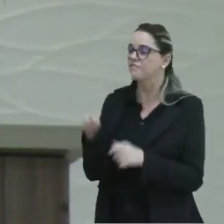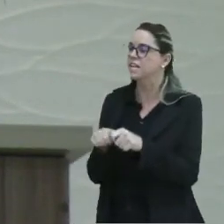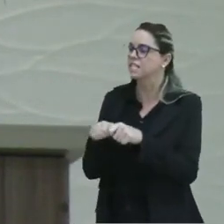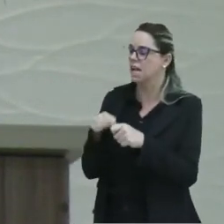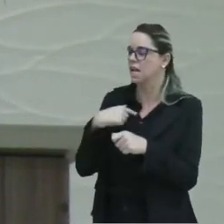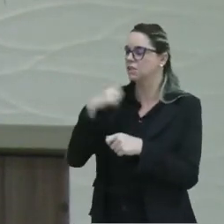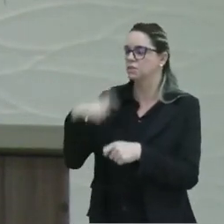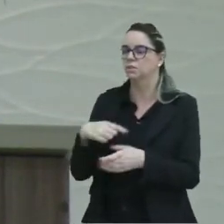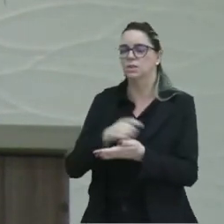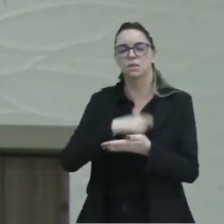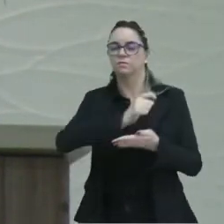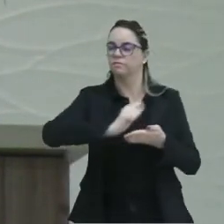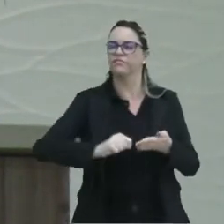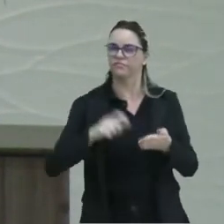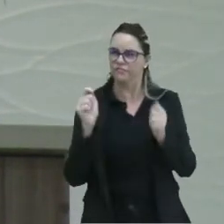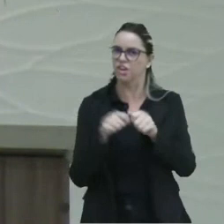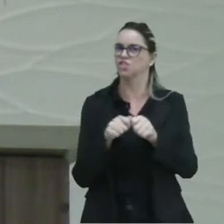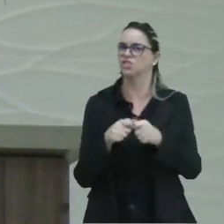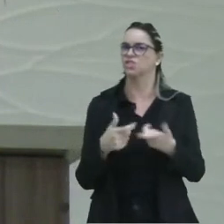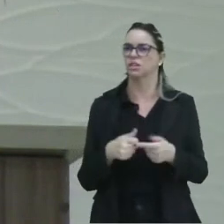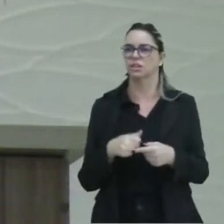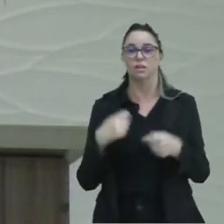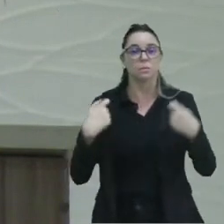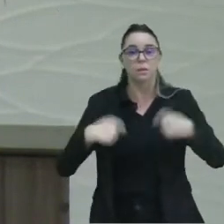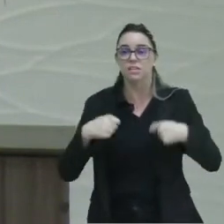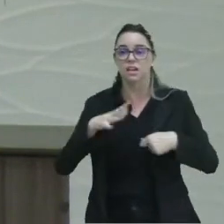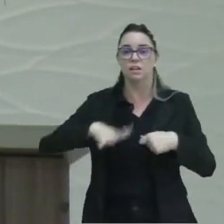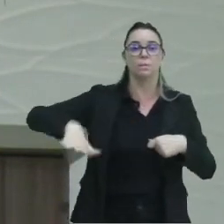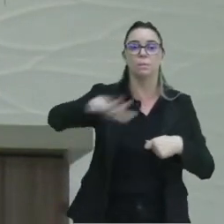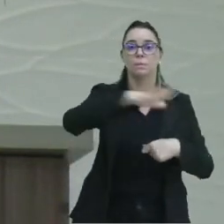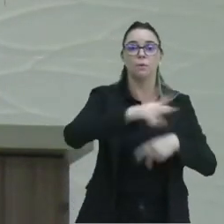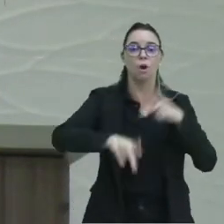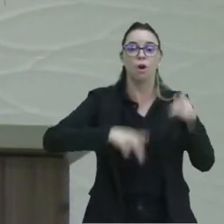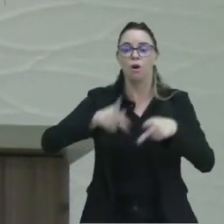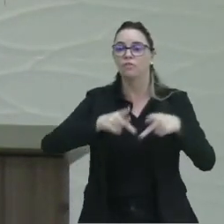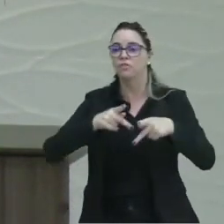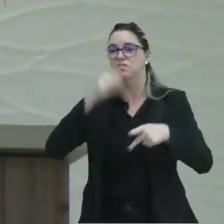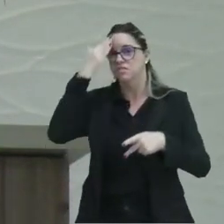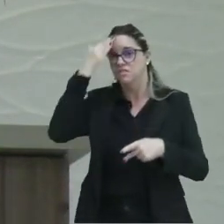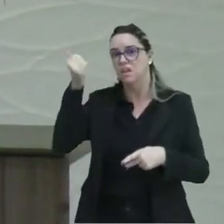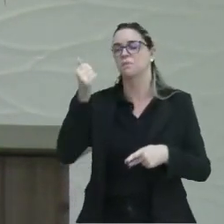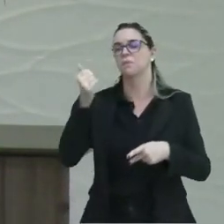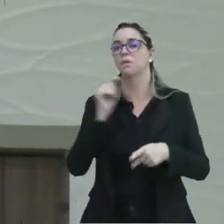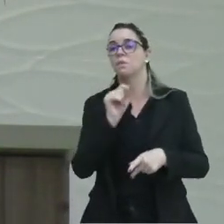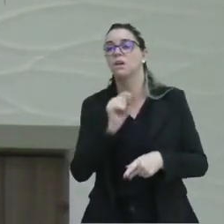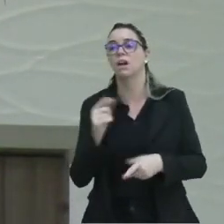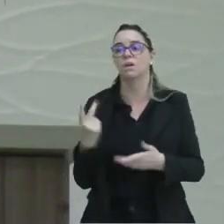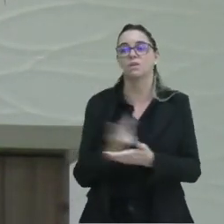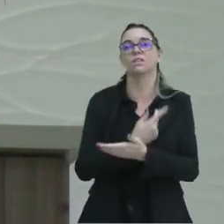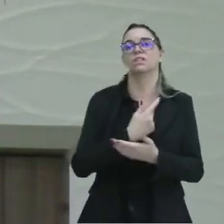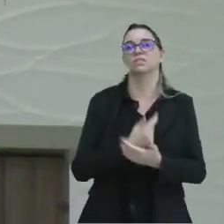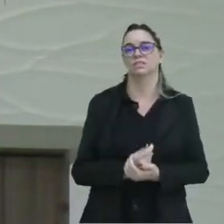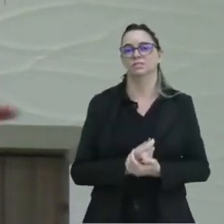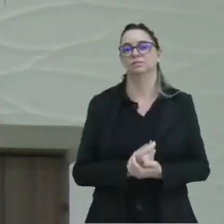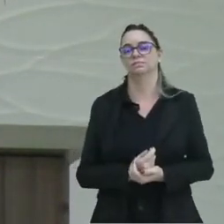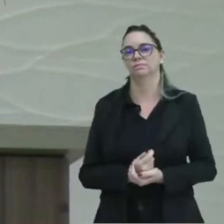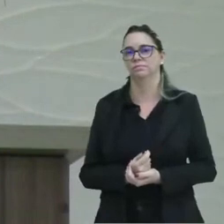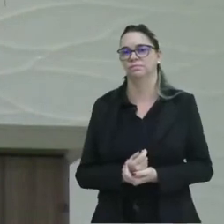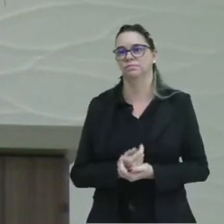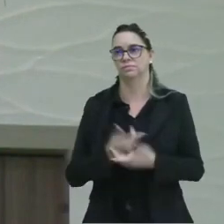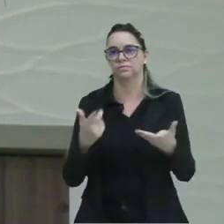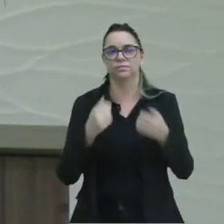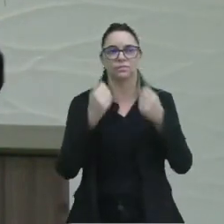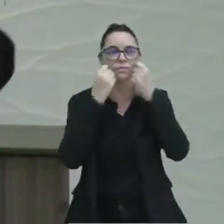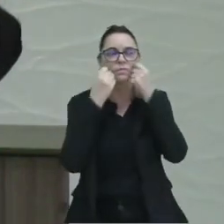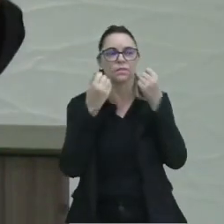tem que saber o que se passa. Audiência pública para toda a população de São Bento, professores e tudo. Na audiência